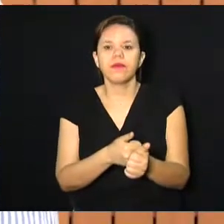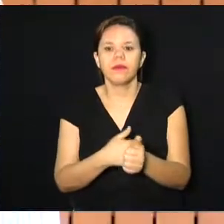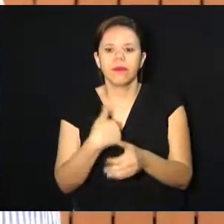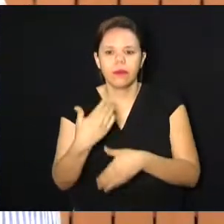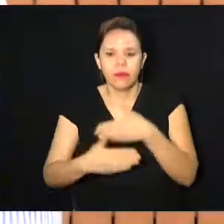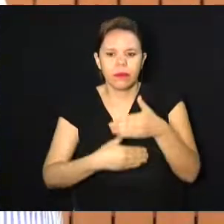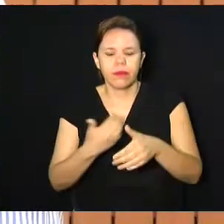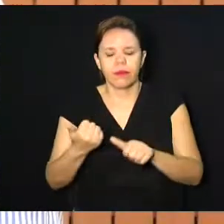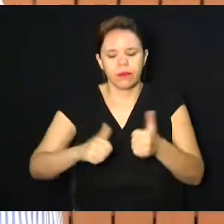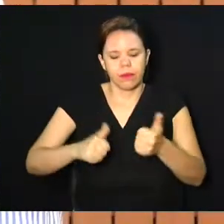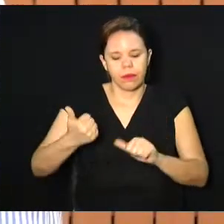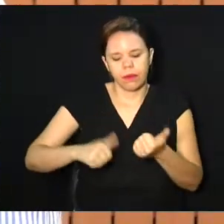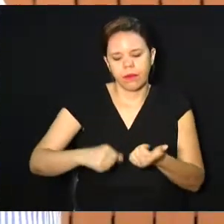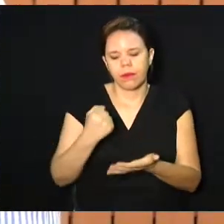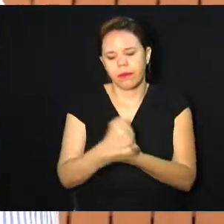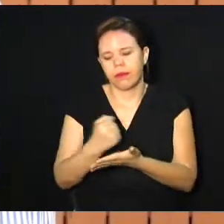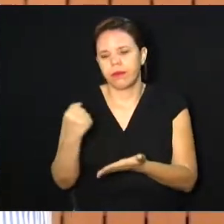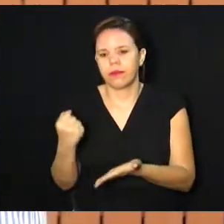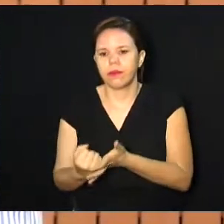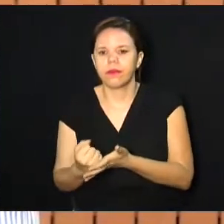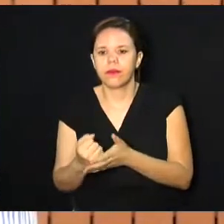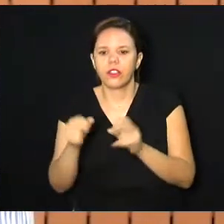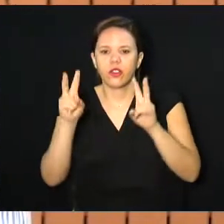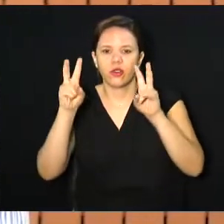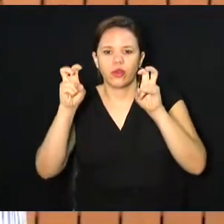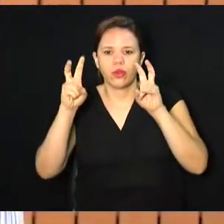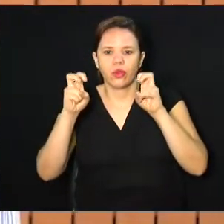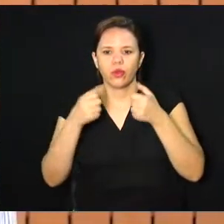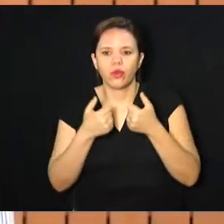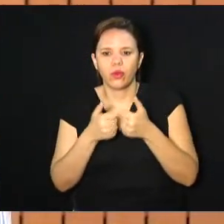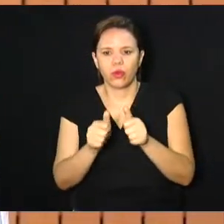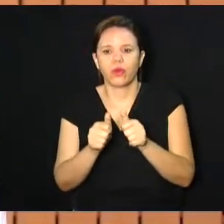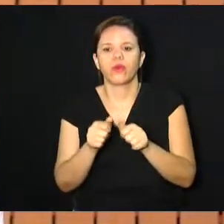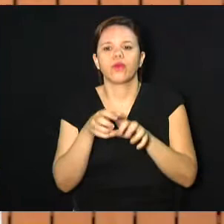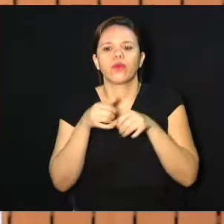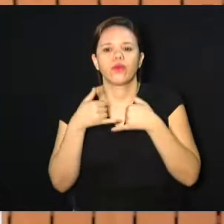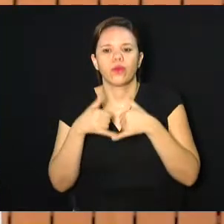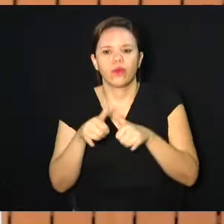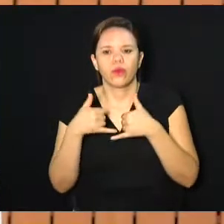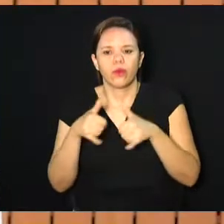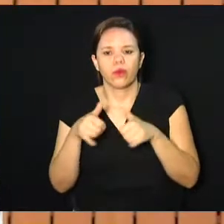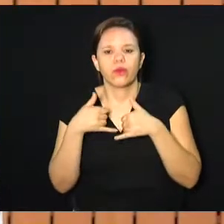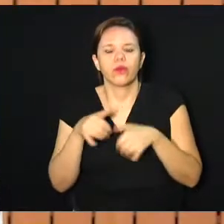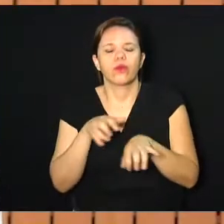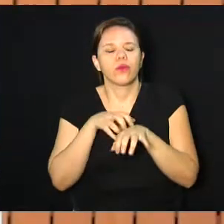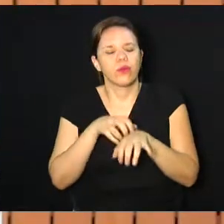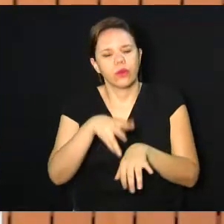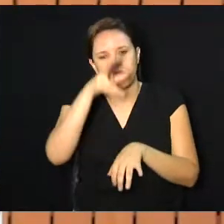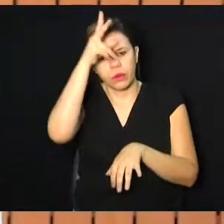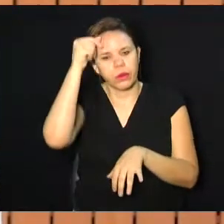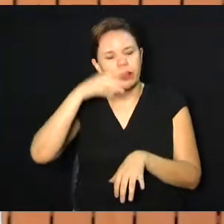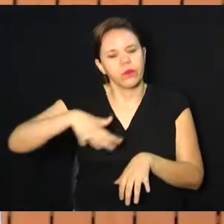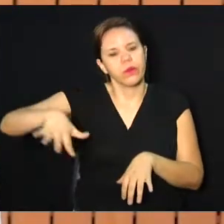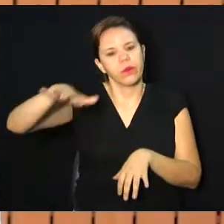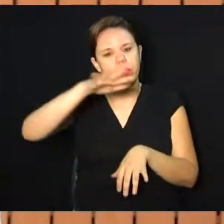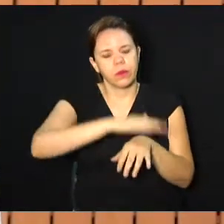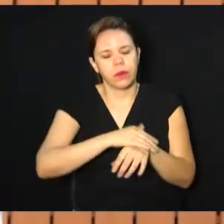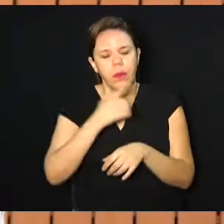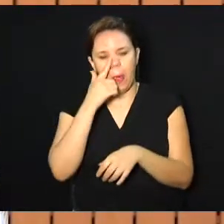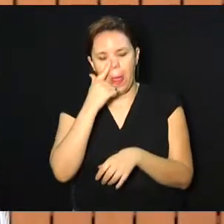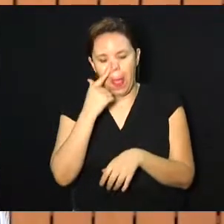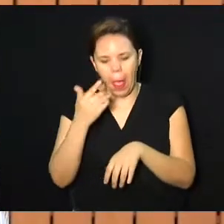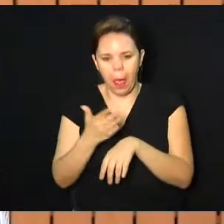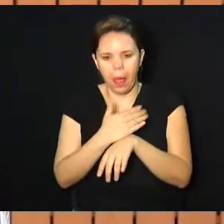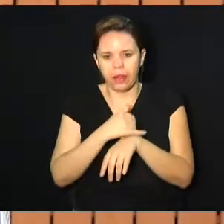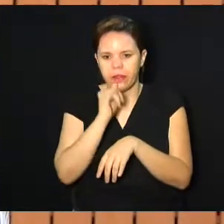processo licitatório referente ao transporte público municipal. Primeiramente, antes de passar a palavra